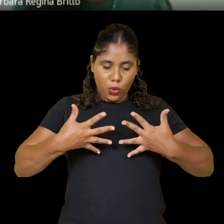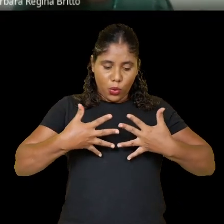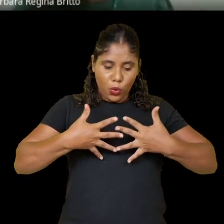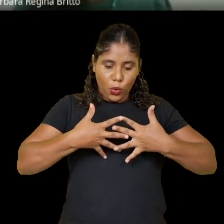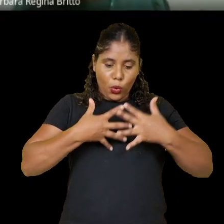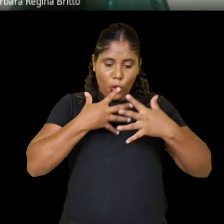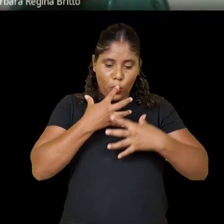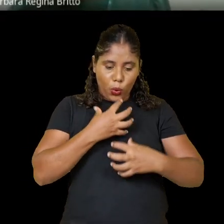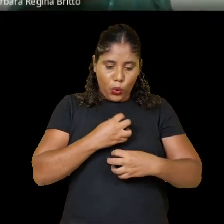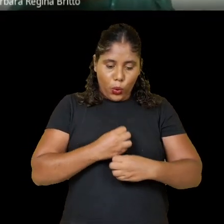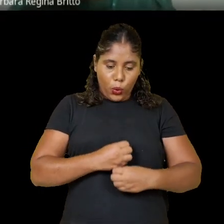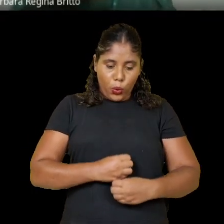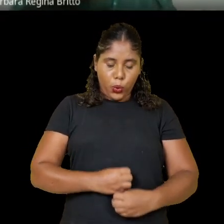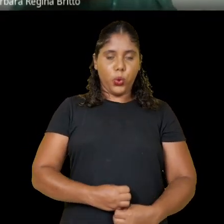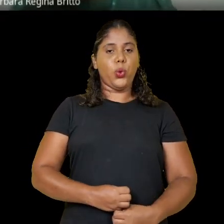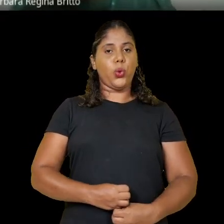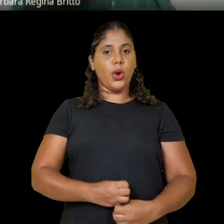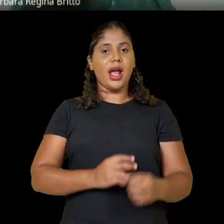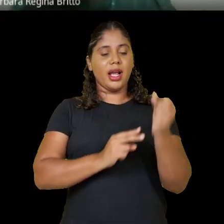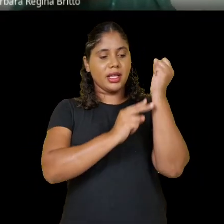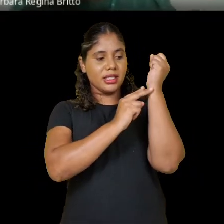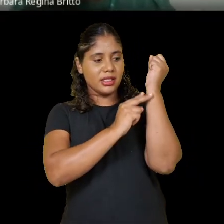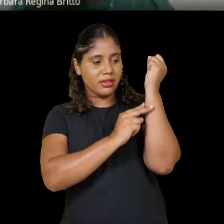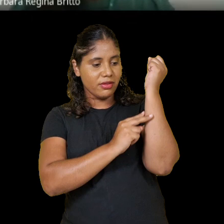a pressão, como